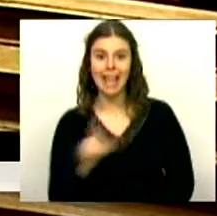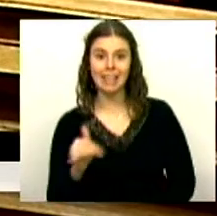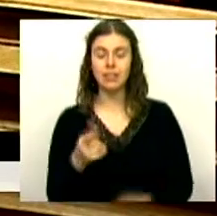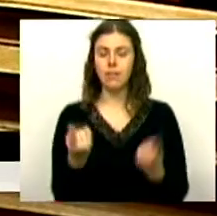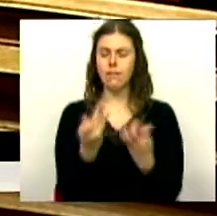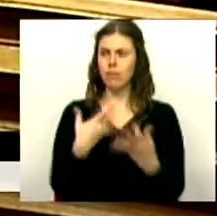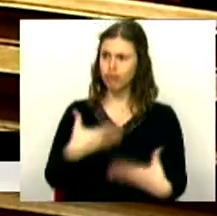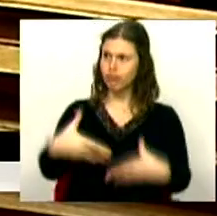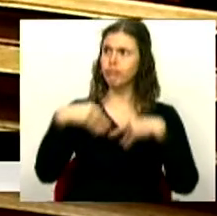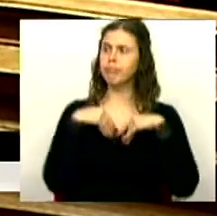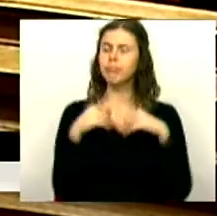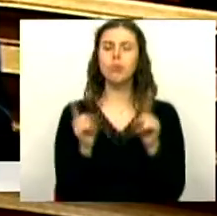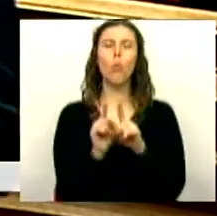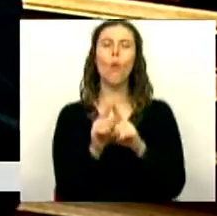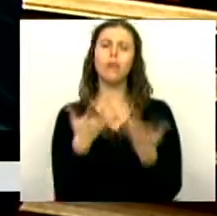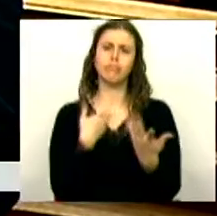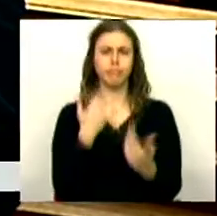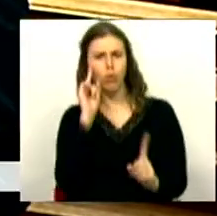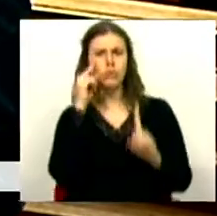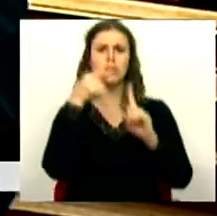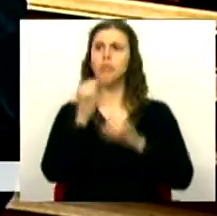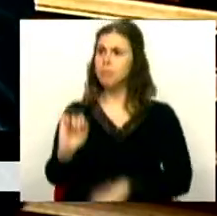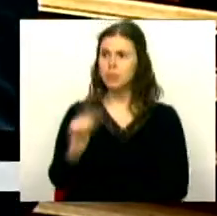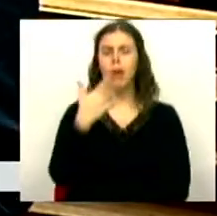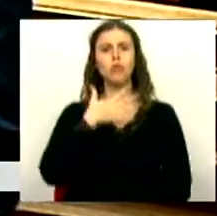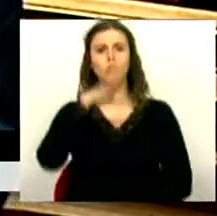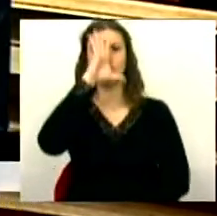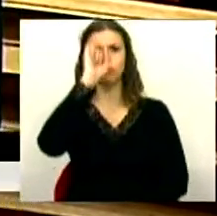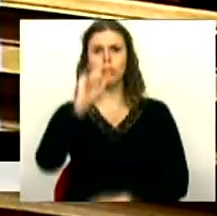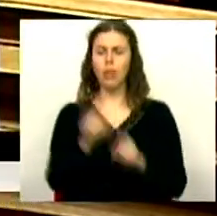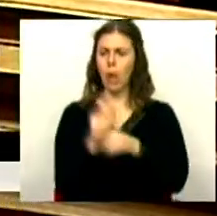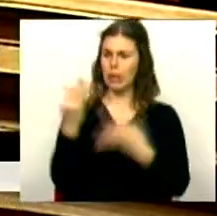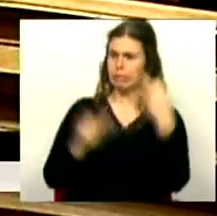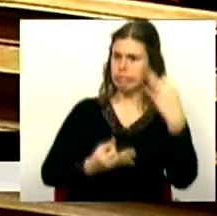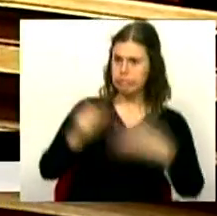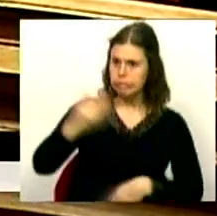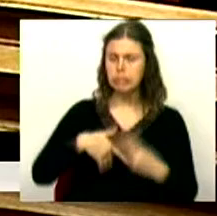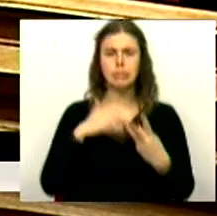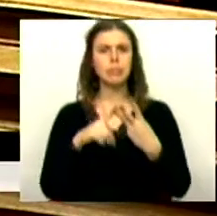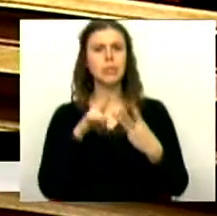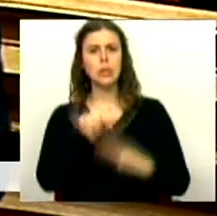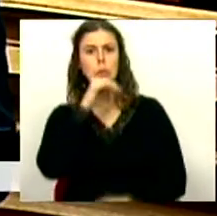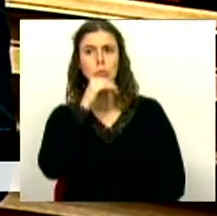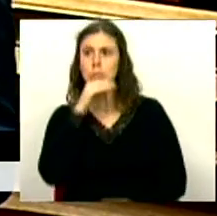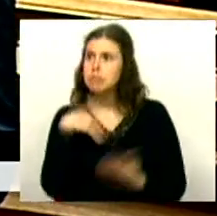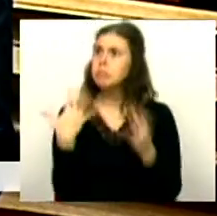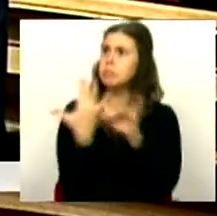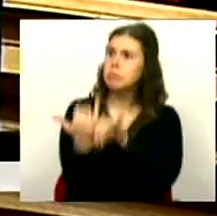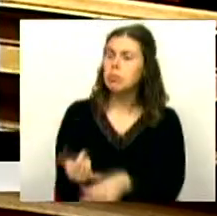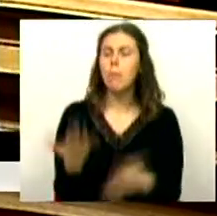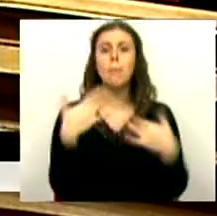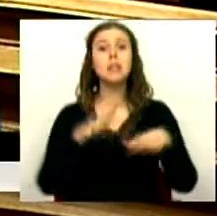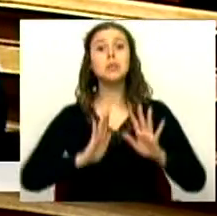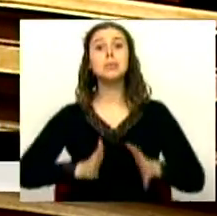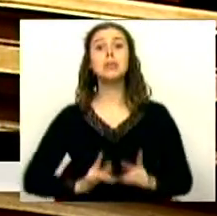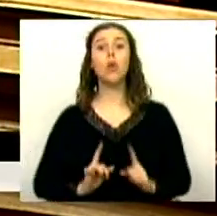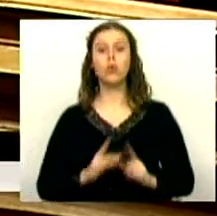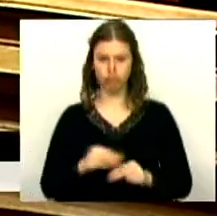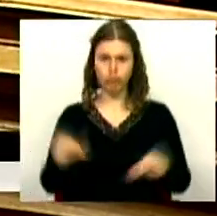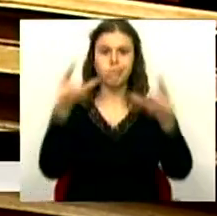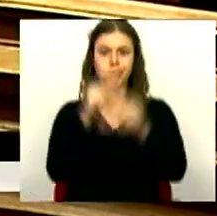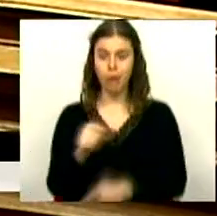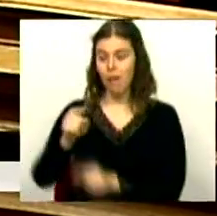a ser assumido como uma missão central do Estado, do aparelho judiciário, das forças de segurança, mas não dispensa uma